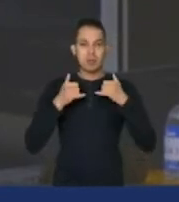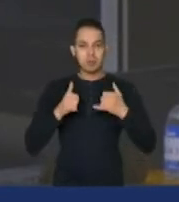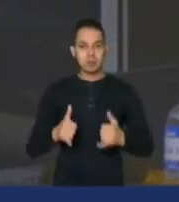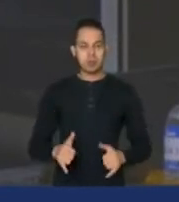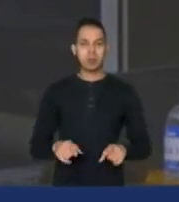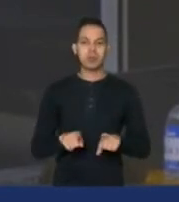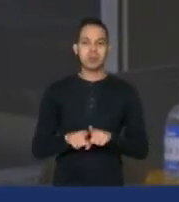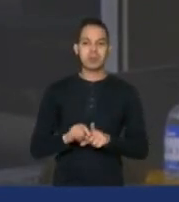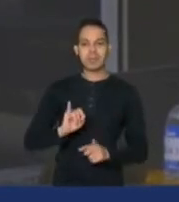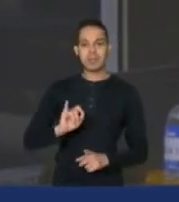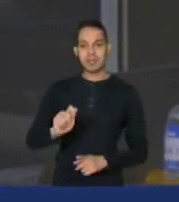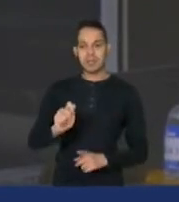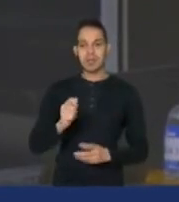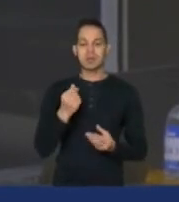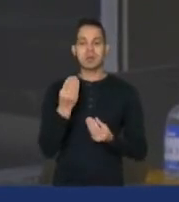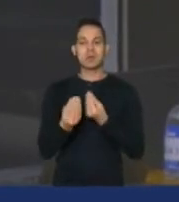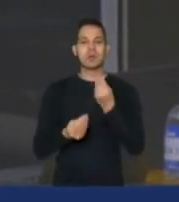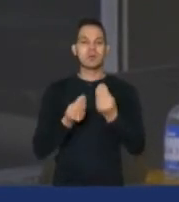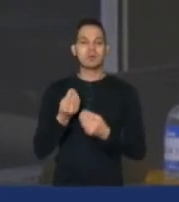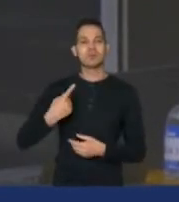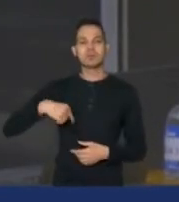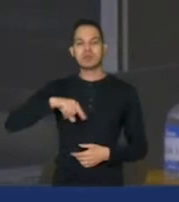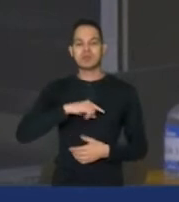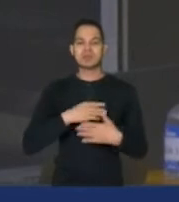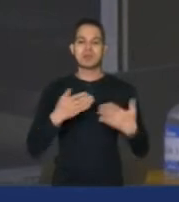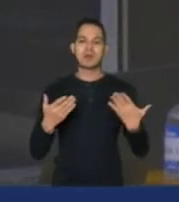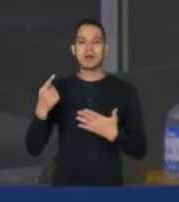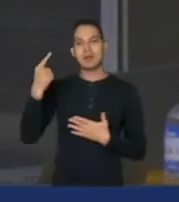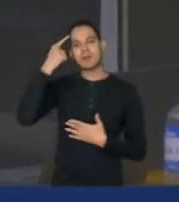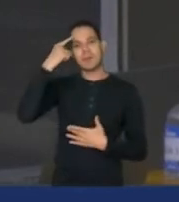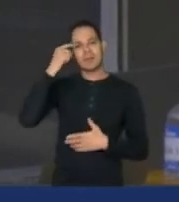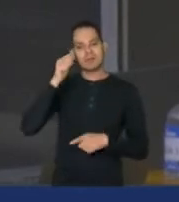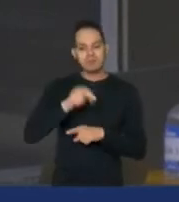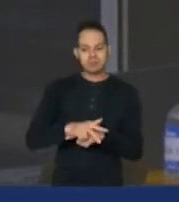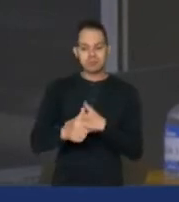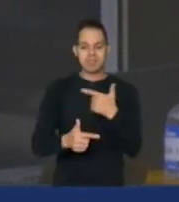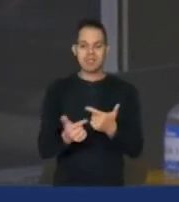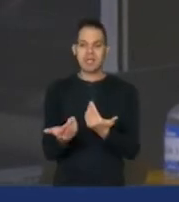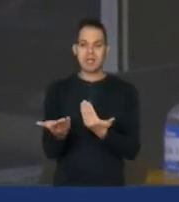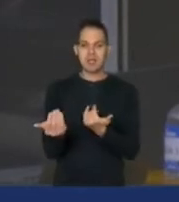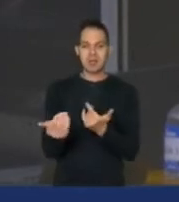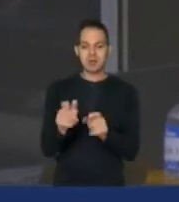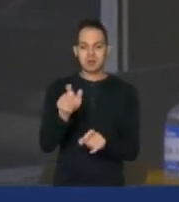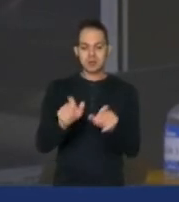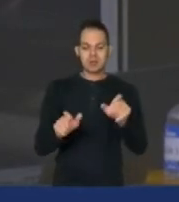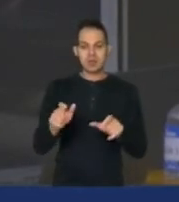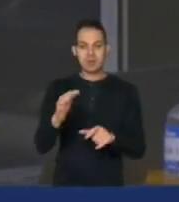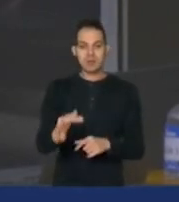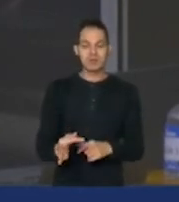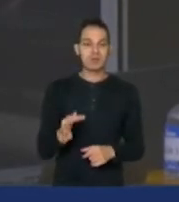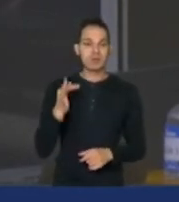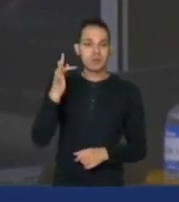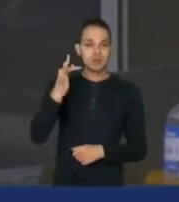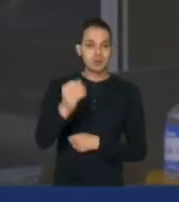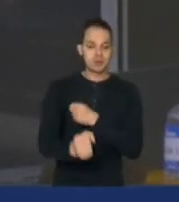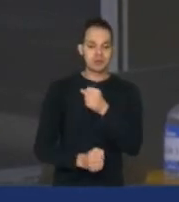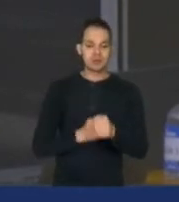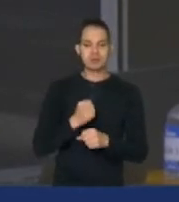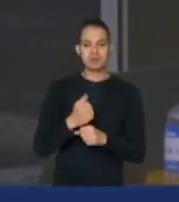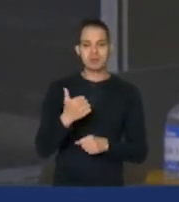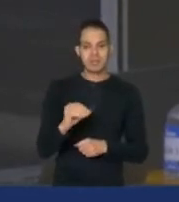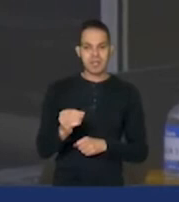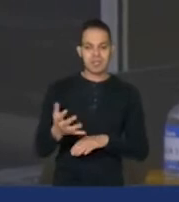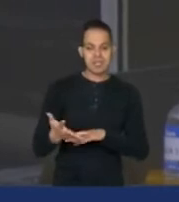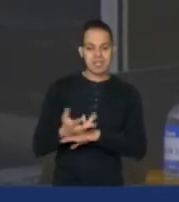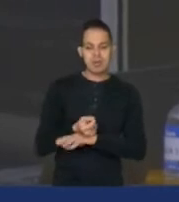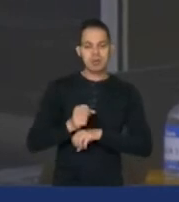artificial. Como é que a gente vai pensar na empregabilidade desses jovens no futuro, daqui a 10 anos, se a gente não investe em qualificação?